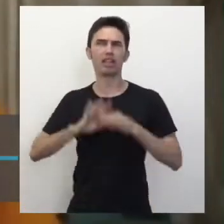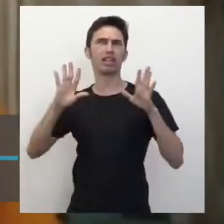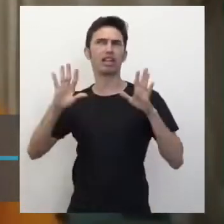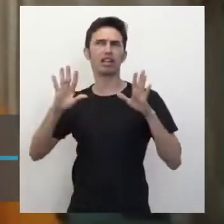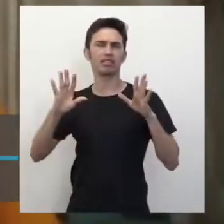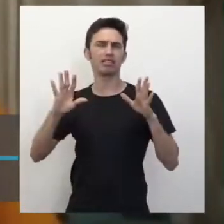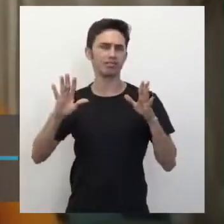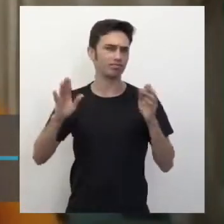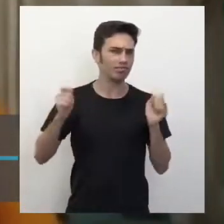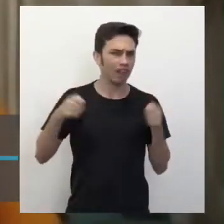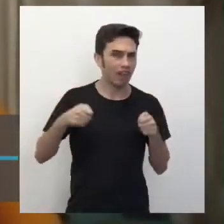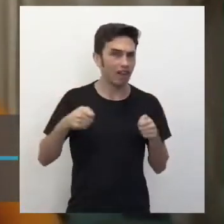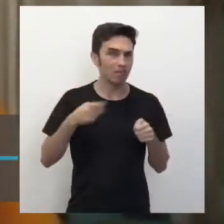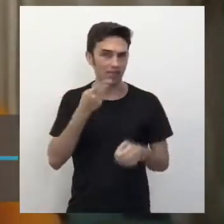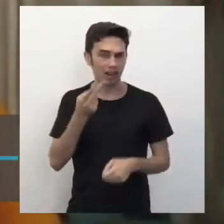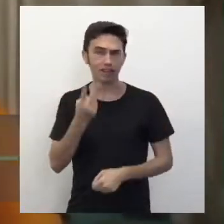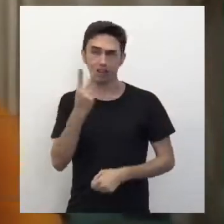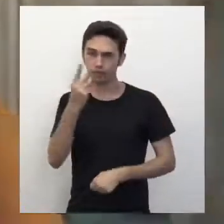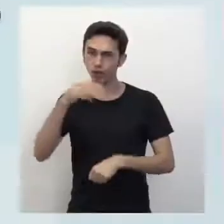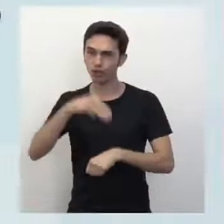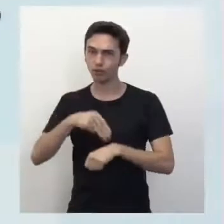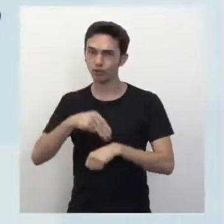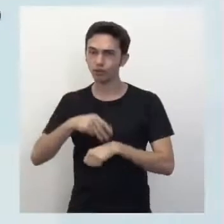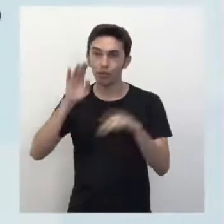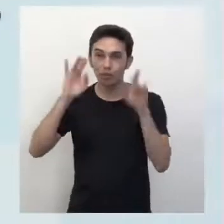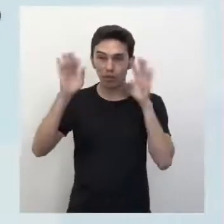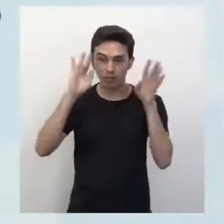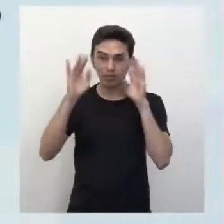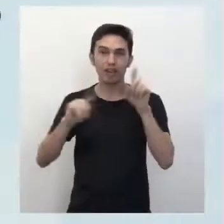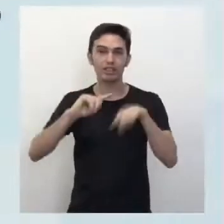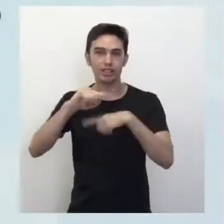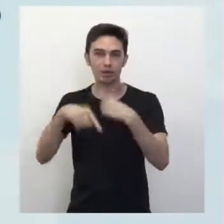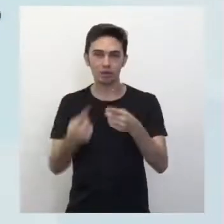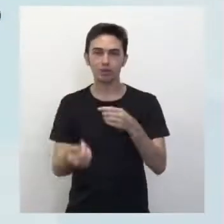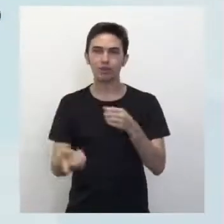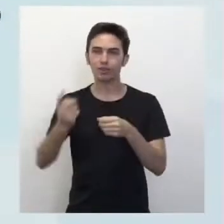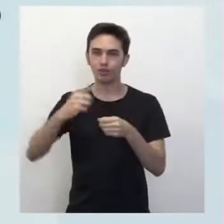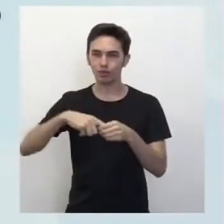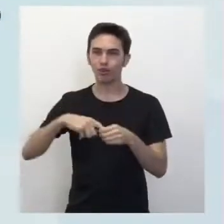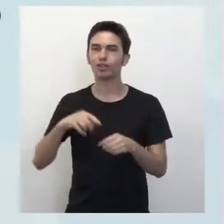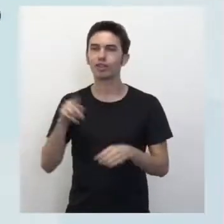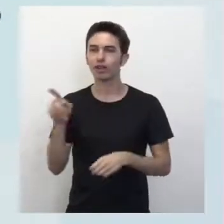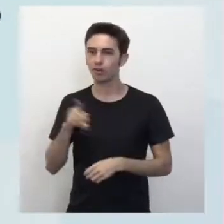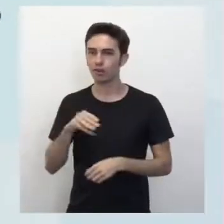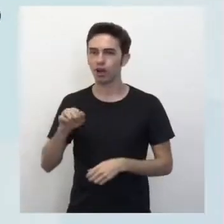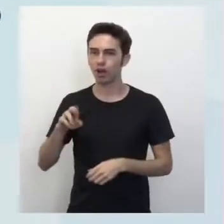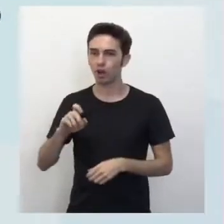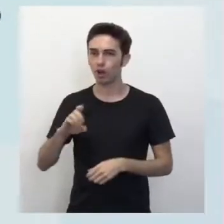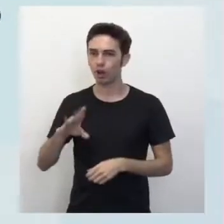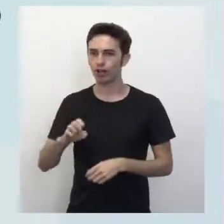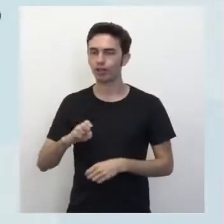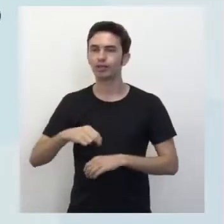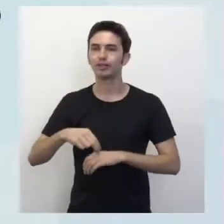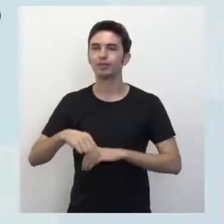essa questão por 2 minutinhos. A gente já se encontra com o professor Marconi.